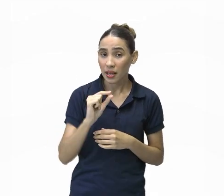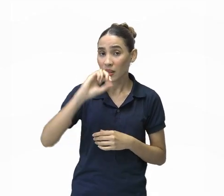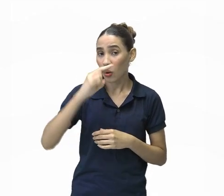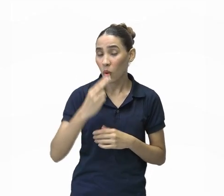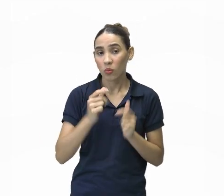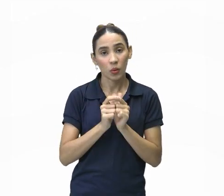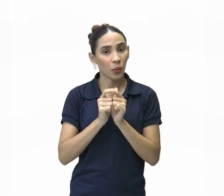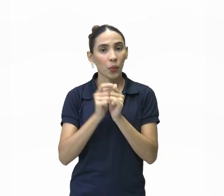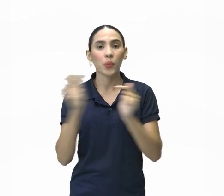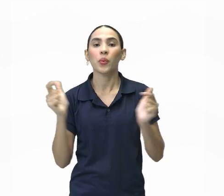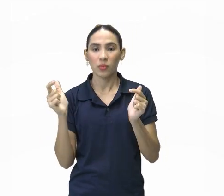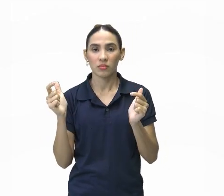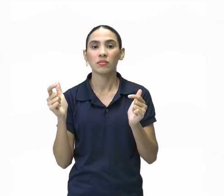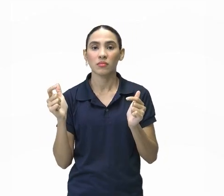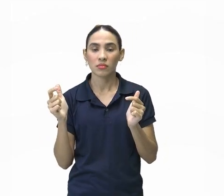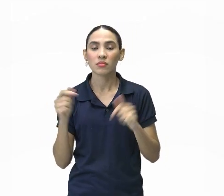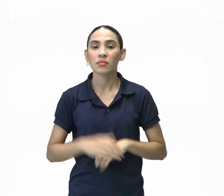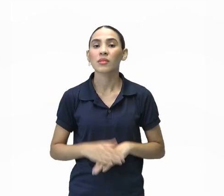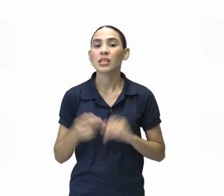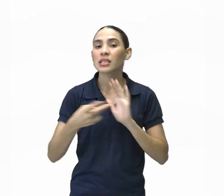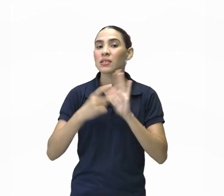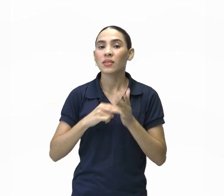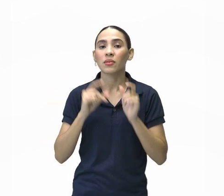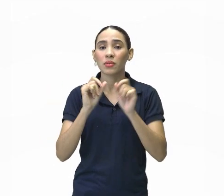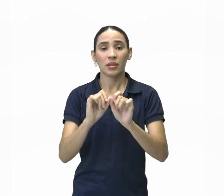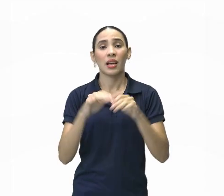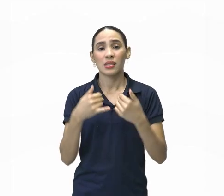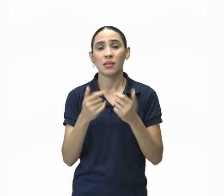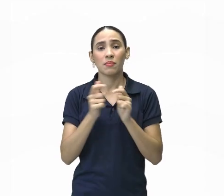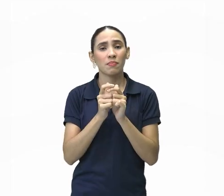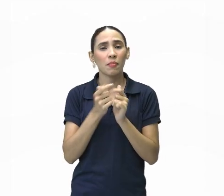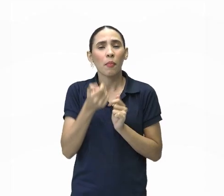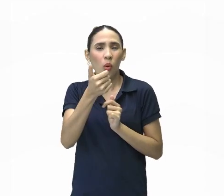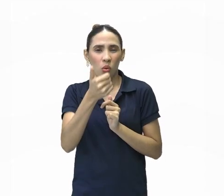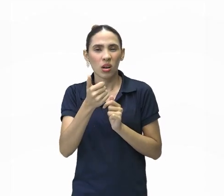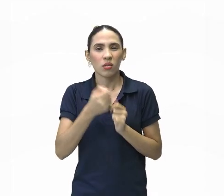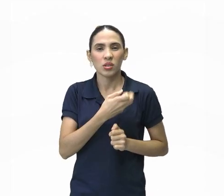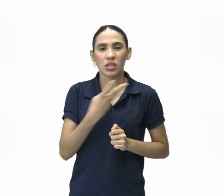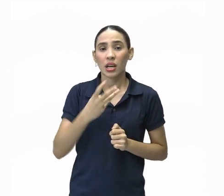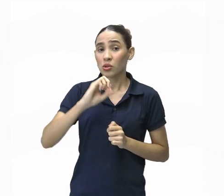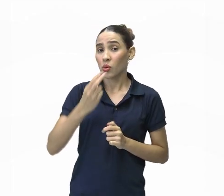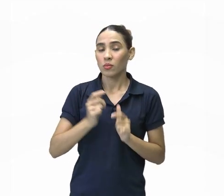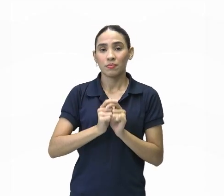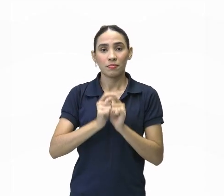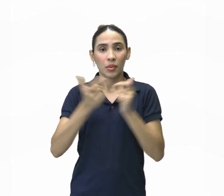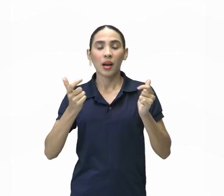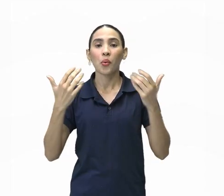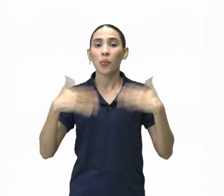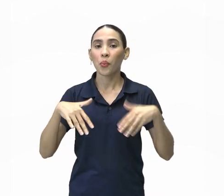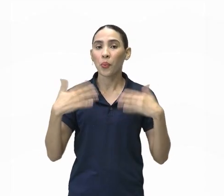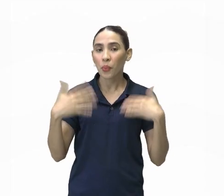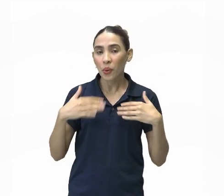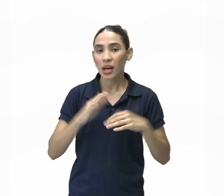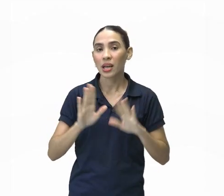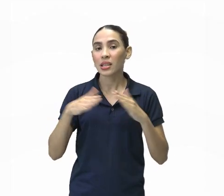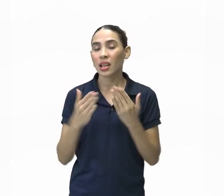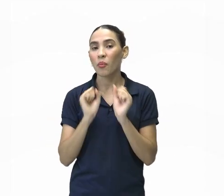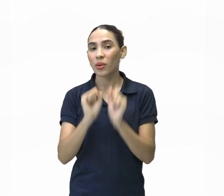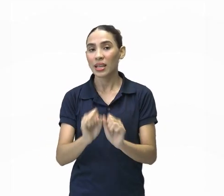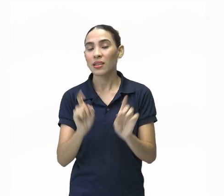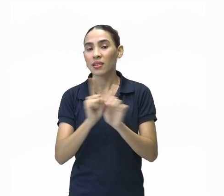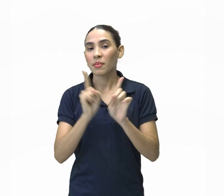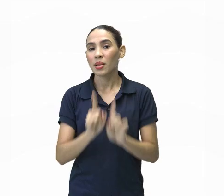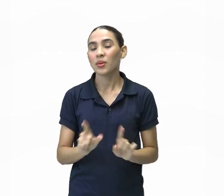em larga escala. Ou seja, em pequenas quantidades ou em grandes quantidades, podendo